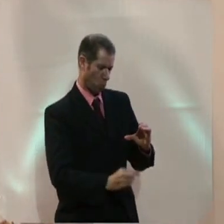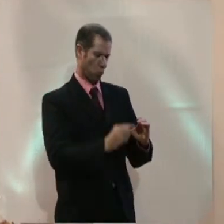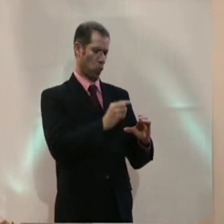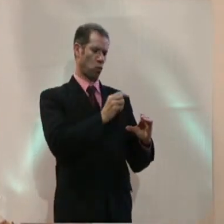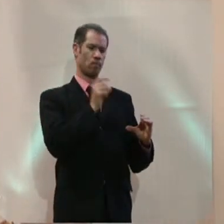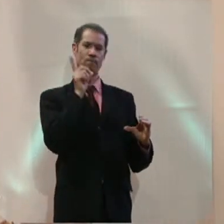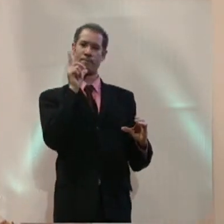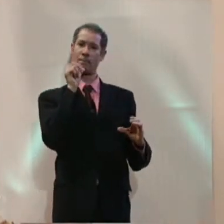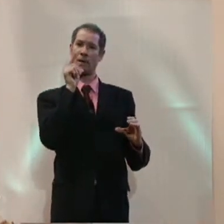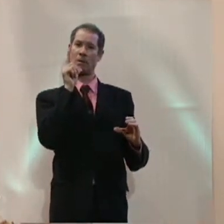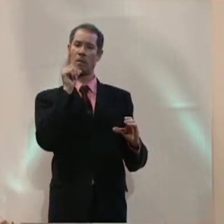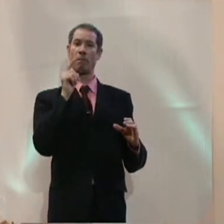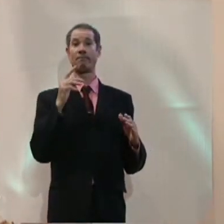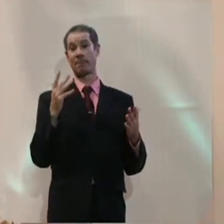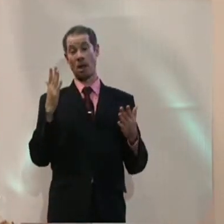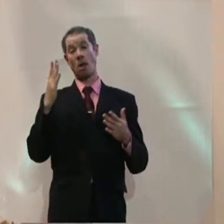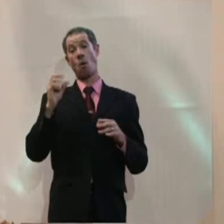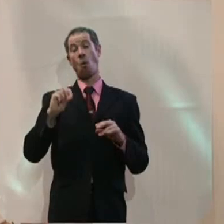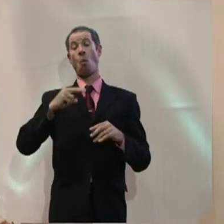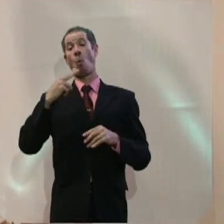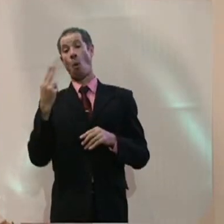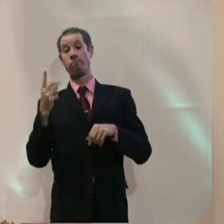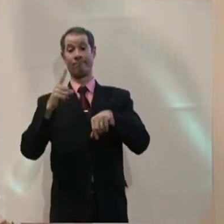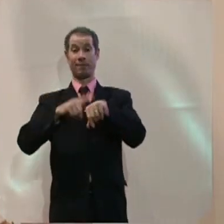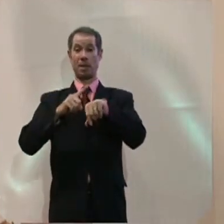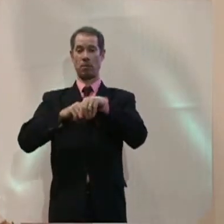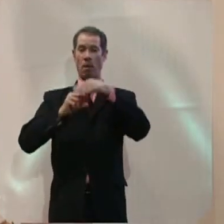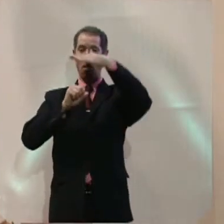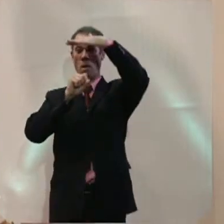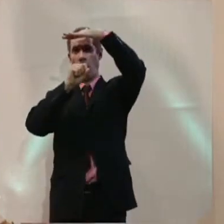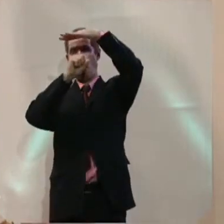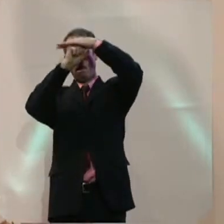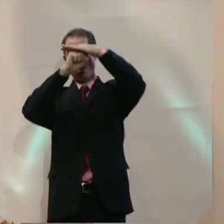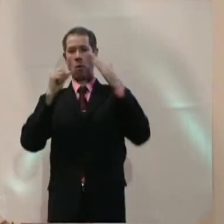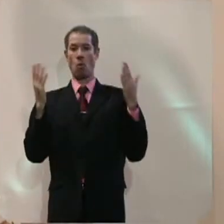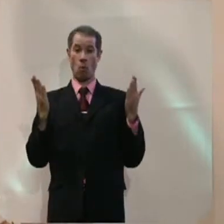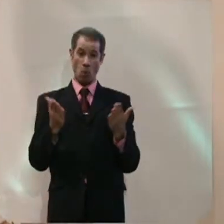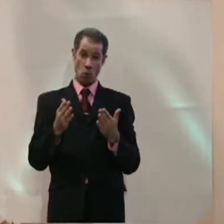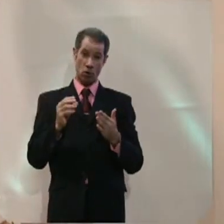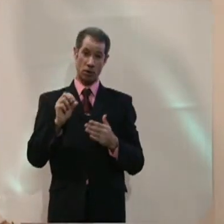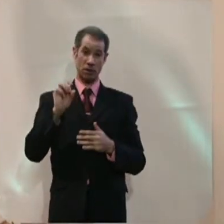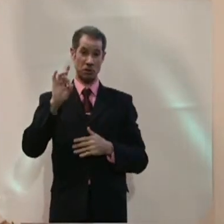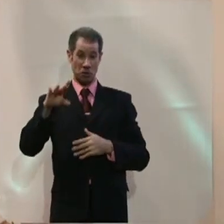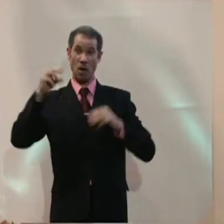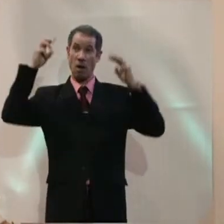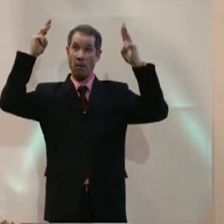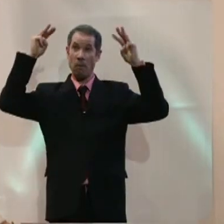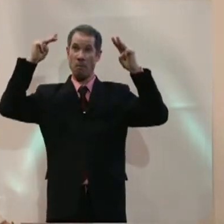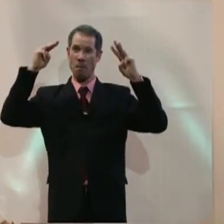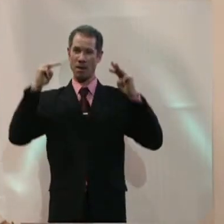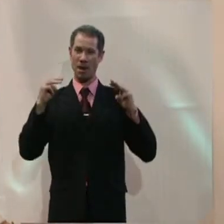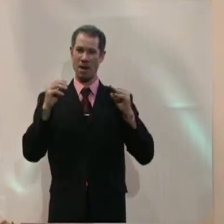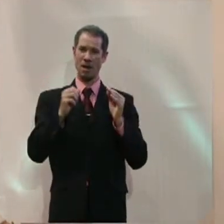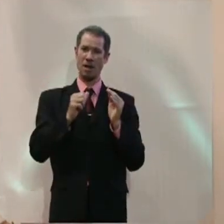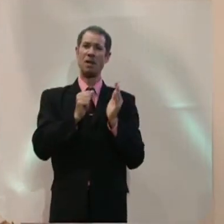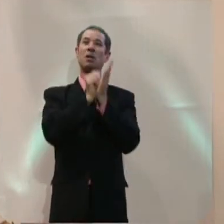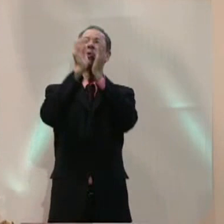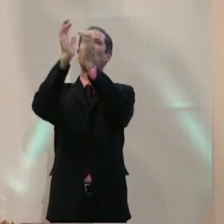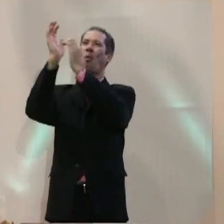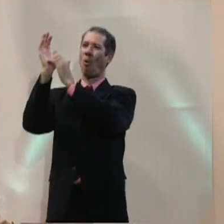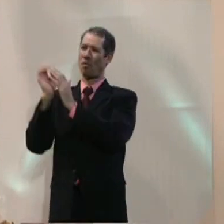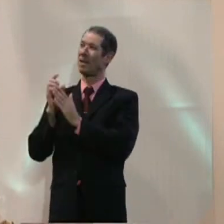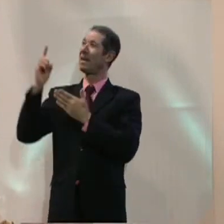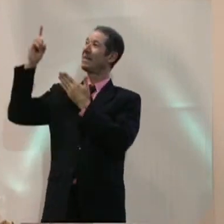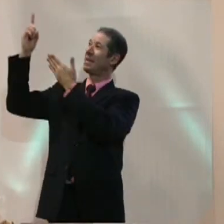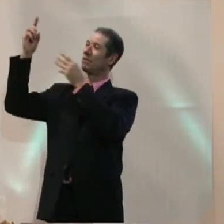inesgotável. Ou quem sabe o tempo da abundância, hoje você está só com maná, mas louve a Deus pelo maná